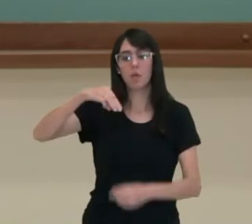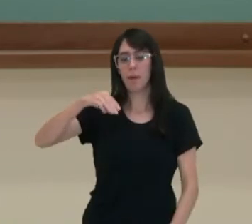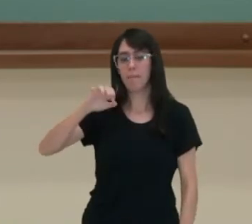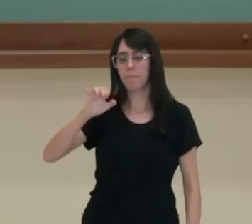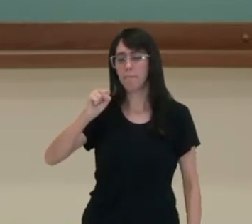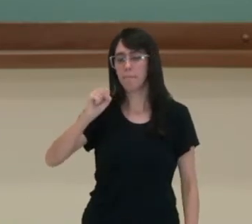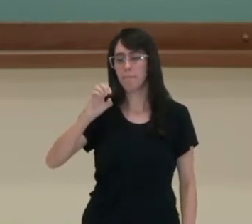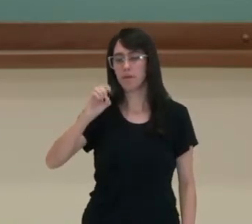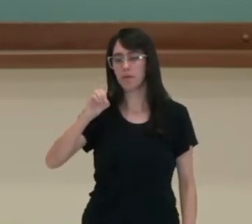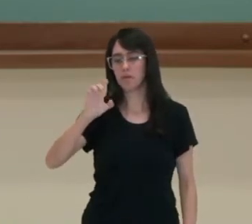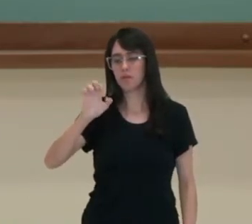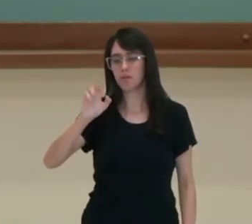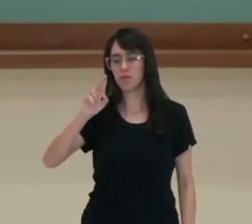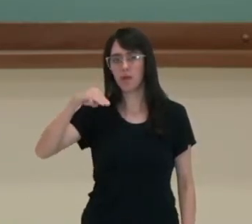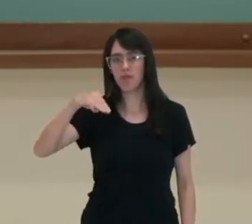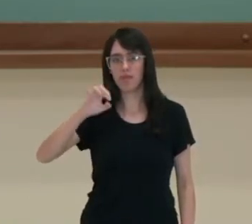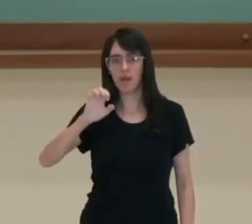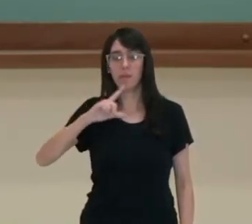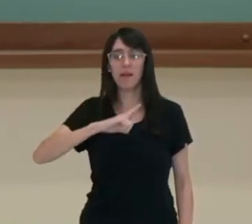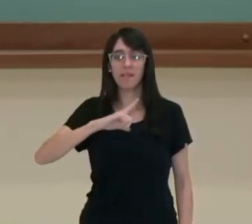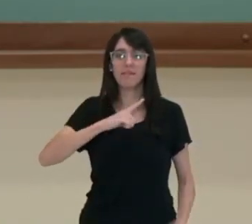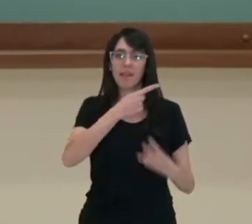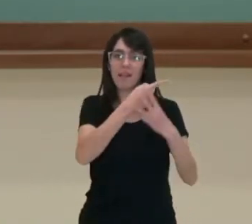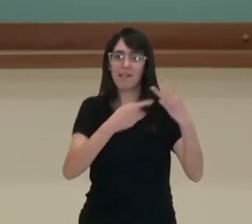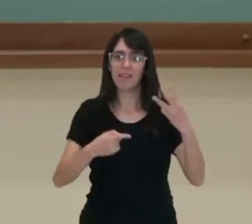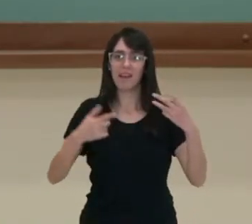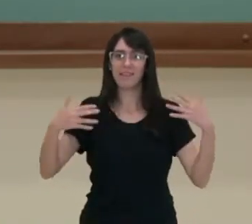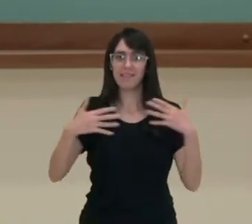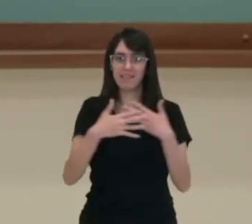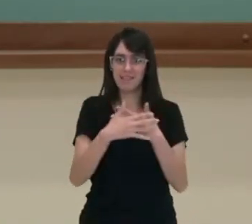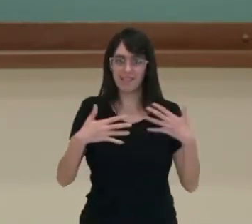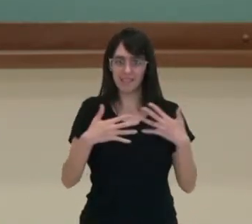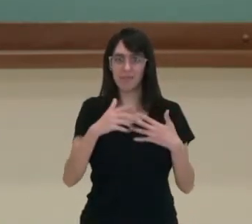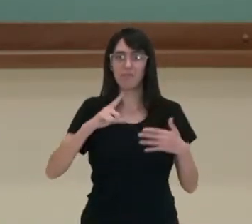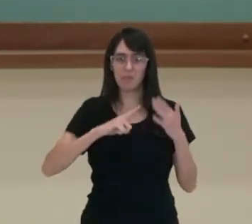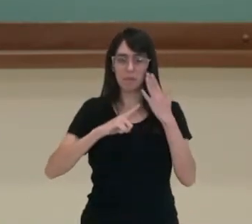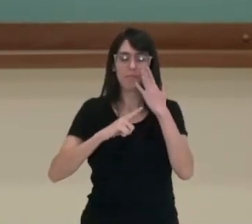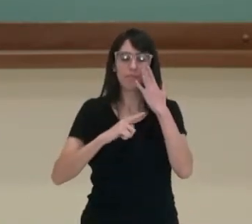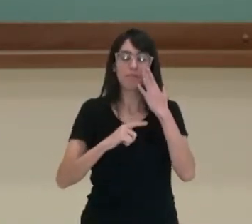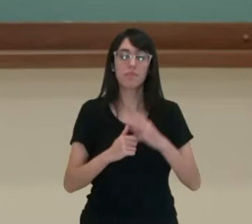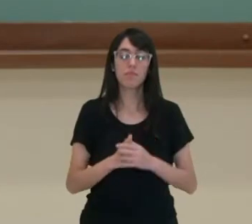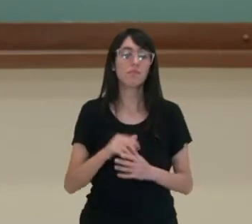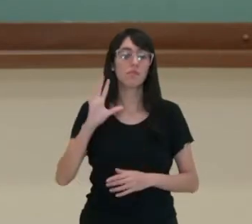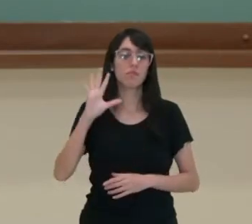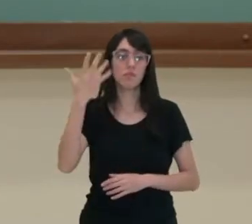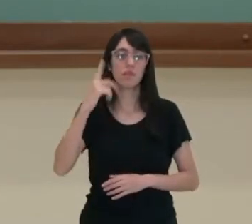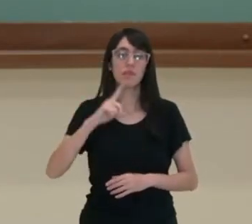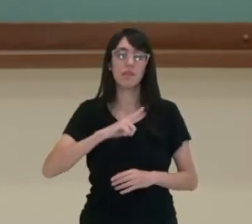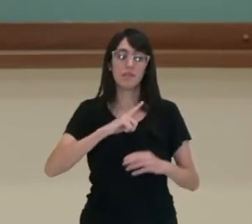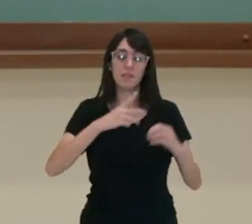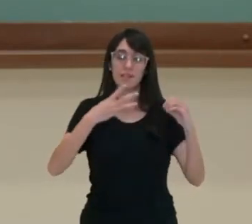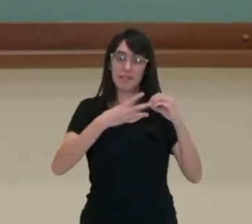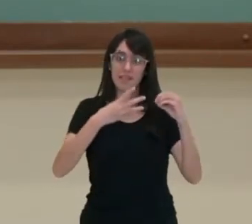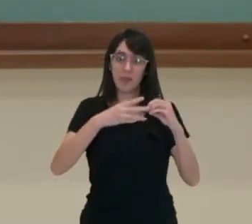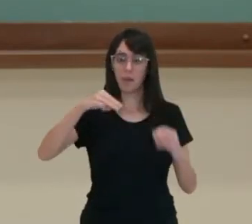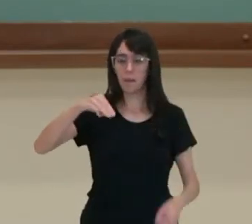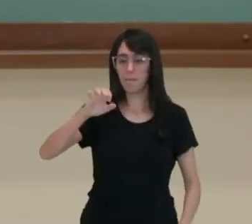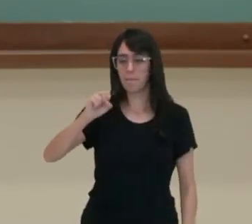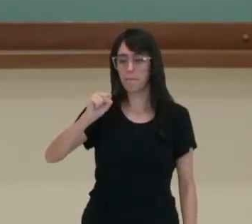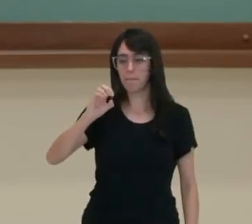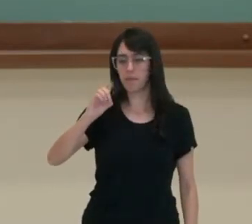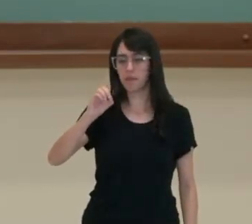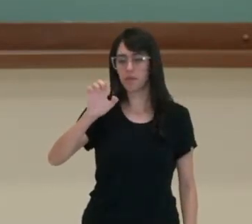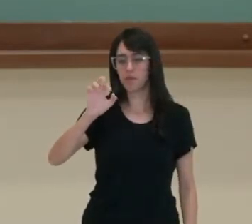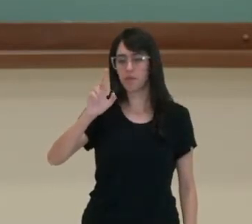né, nós temos os 3 tecidos, ectoderme, endoderme e mesoderme. E as células da mesoderme vão originar o